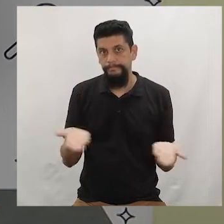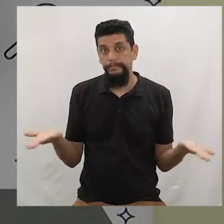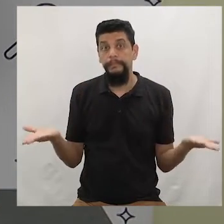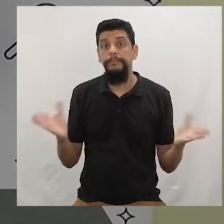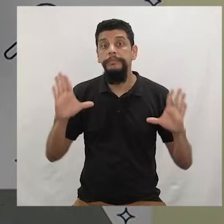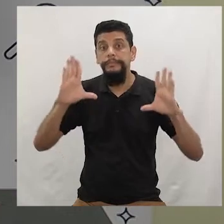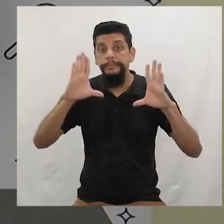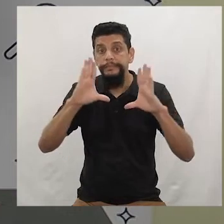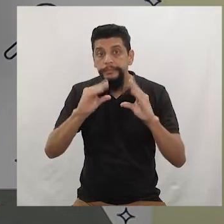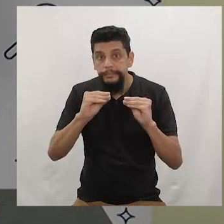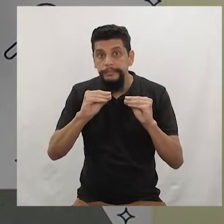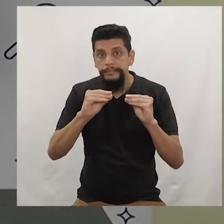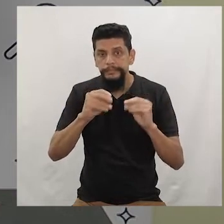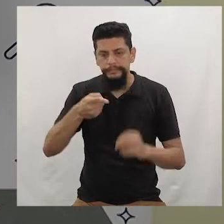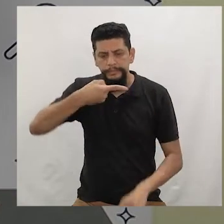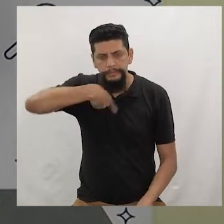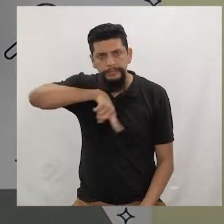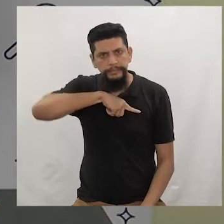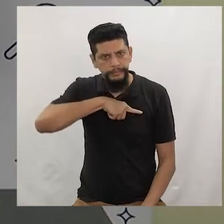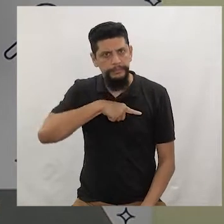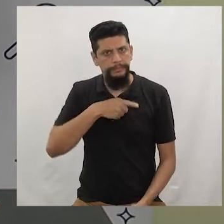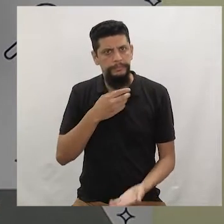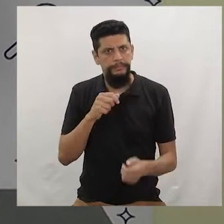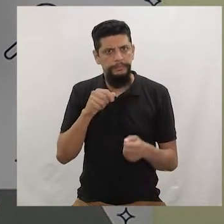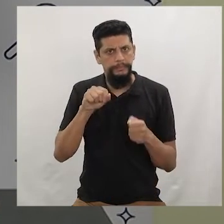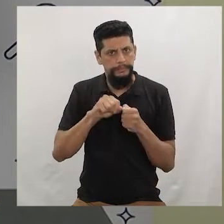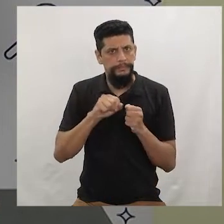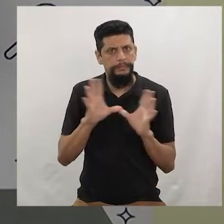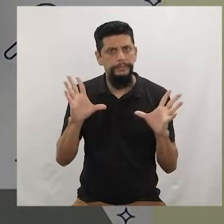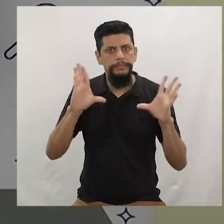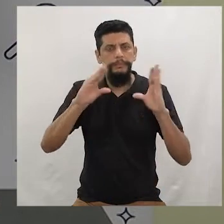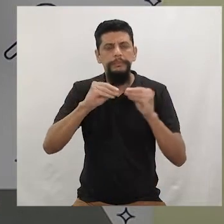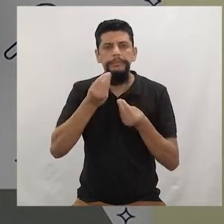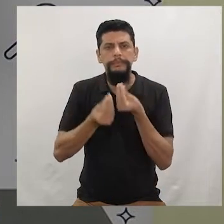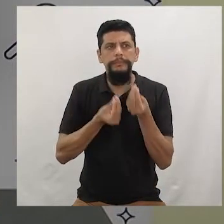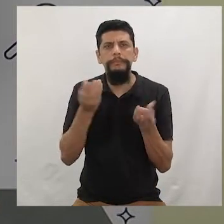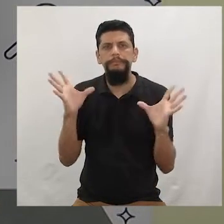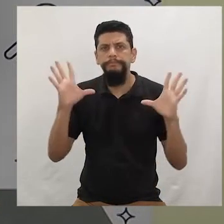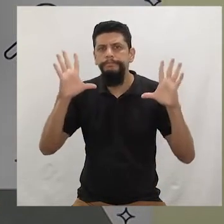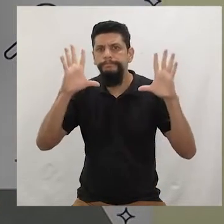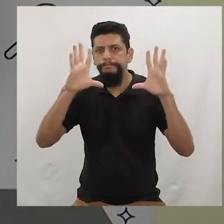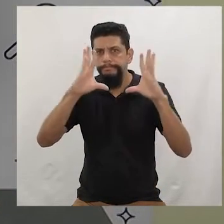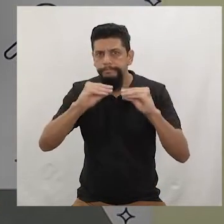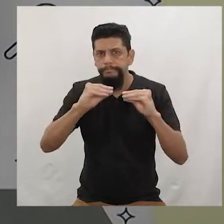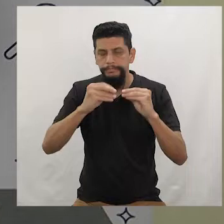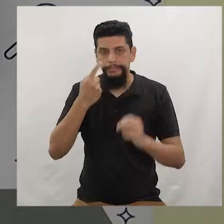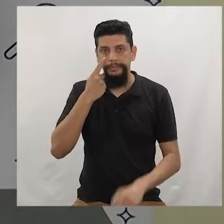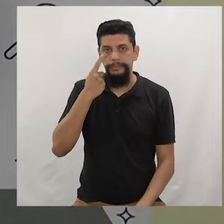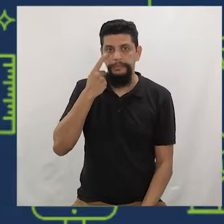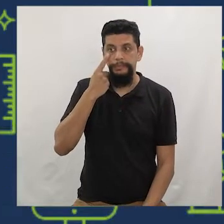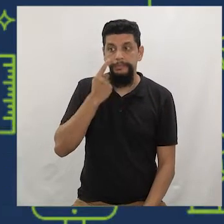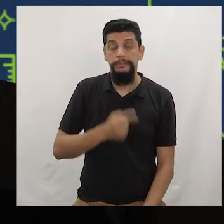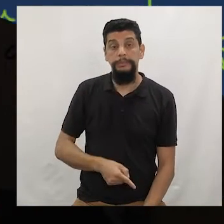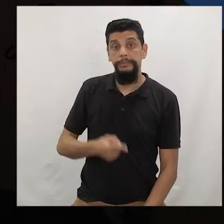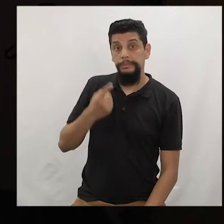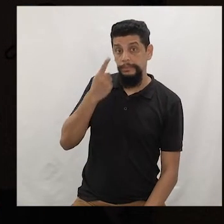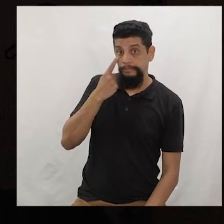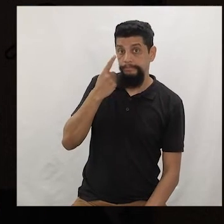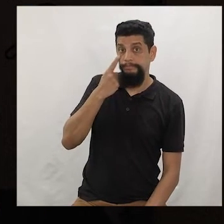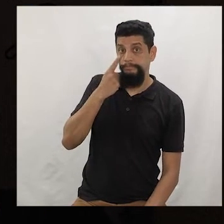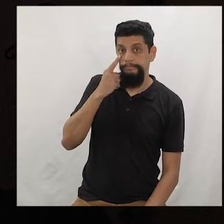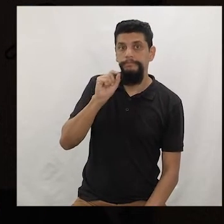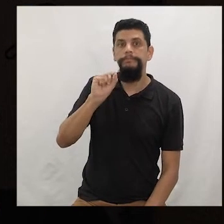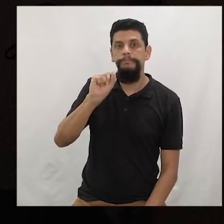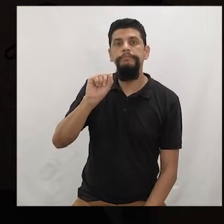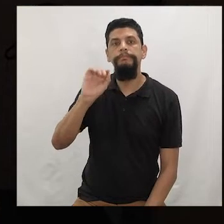bem. E à noite? O que que nós fazemos à noite? Como é à noite? Vamos ver?